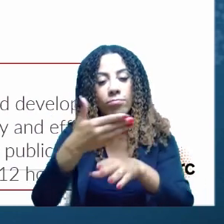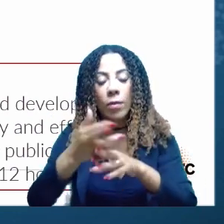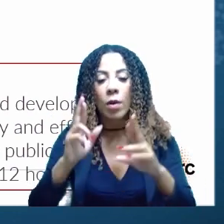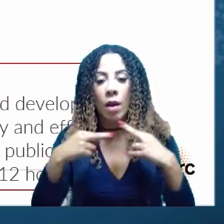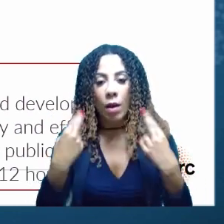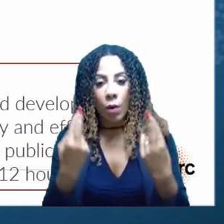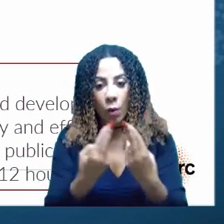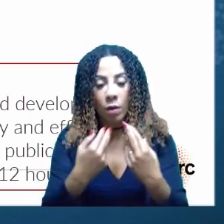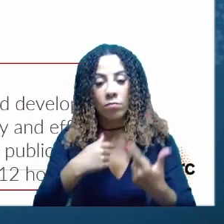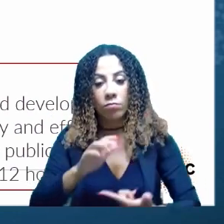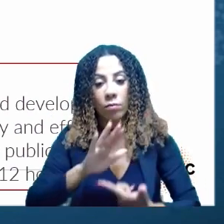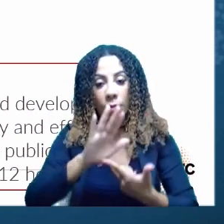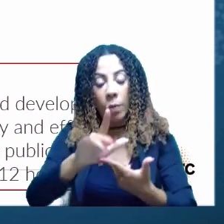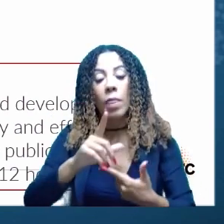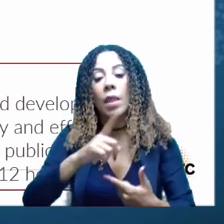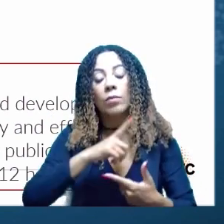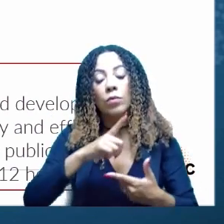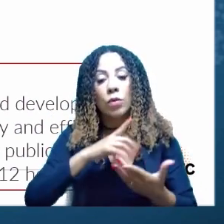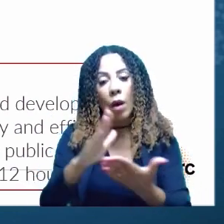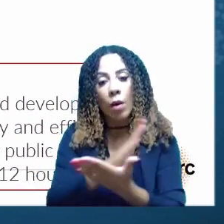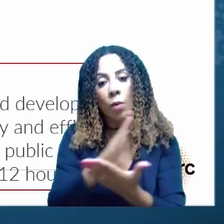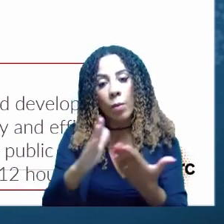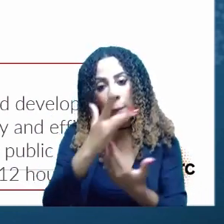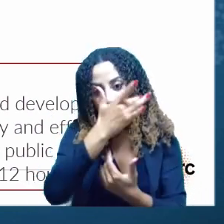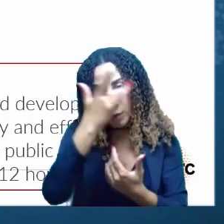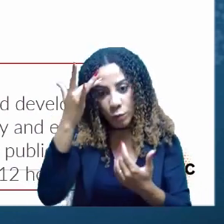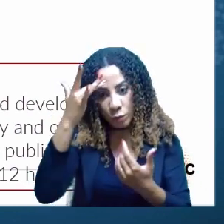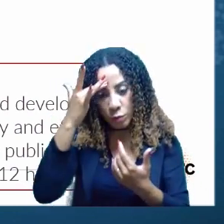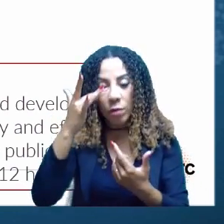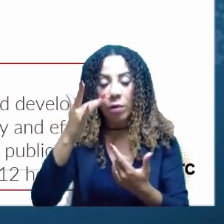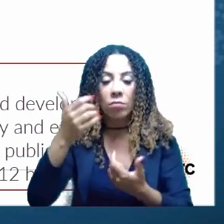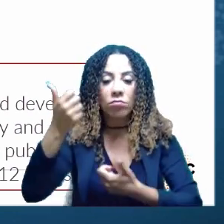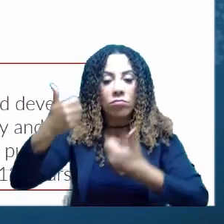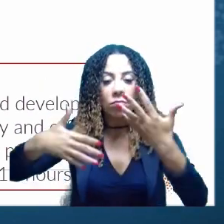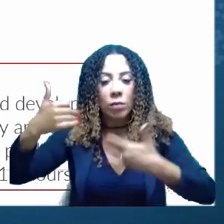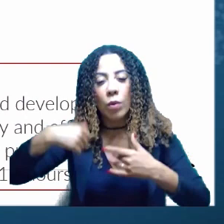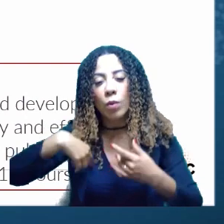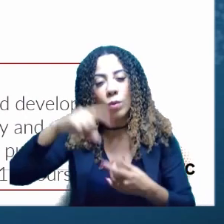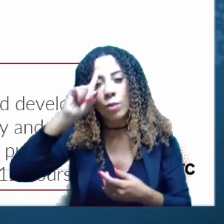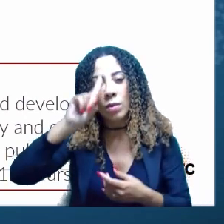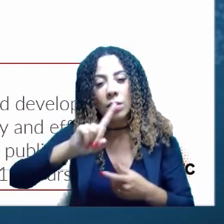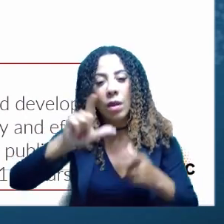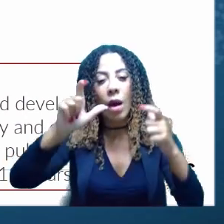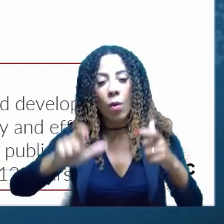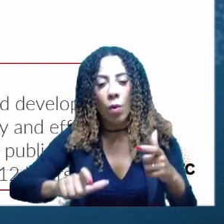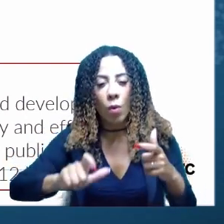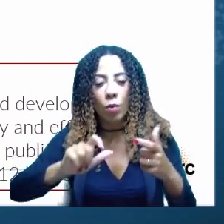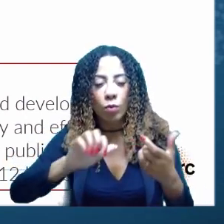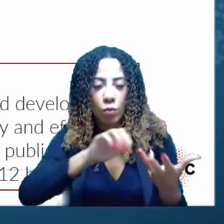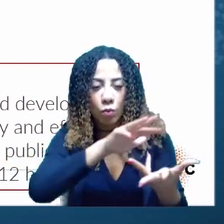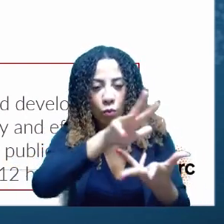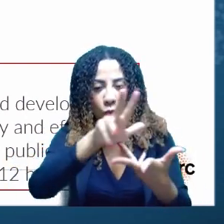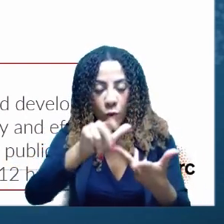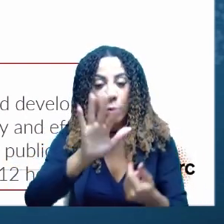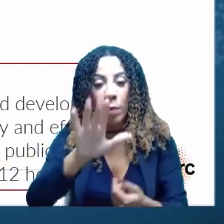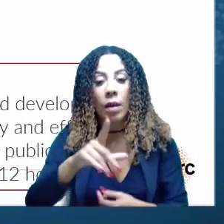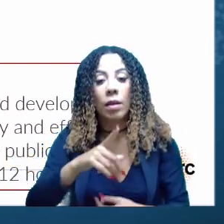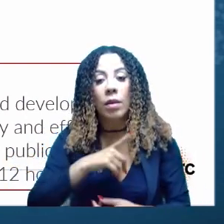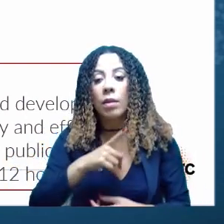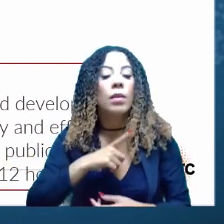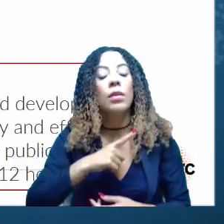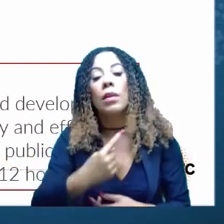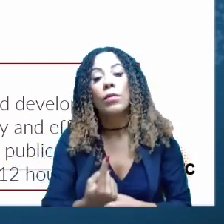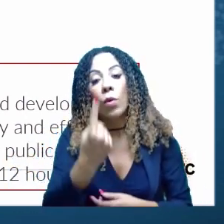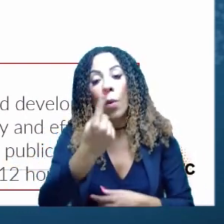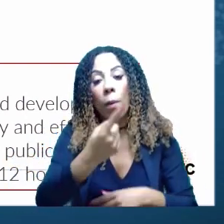Tínhamos um painel de pessoas e eu não sei onde exatamente no mundo, mas um prêmio Nobel de